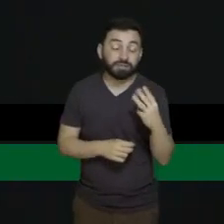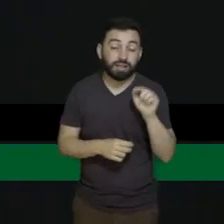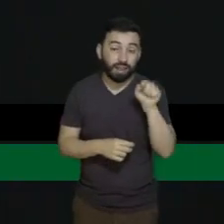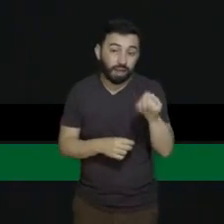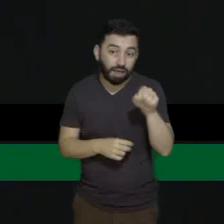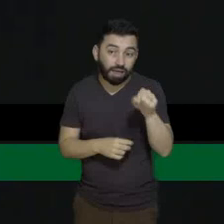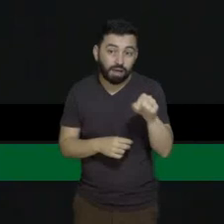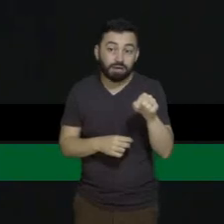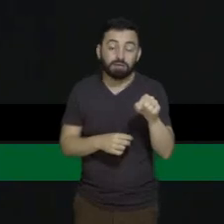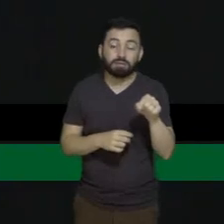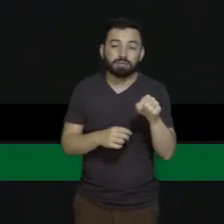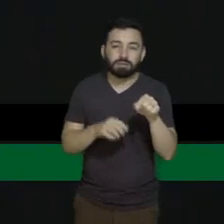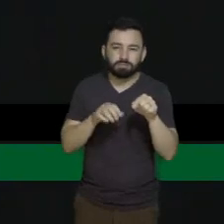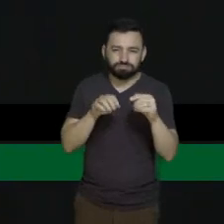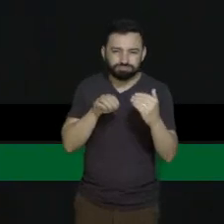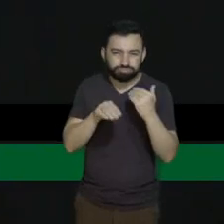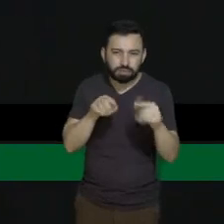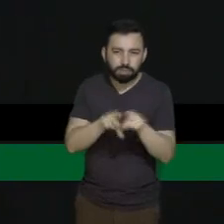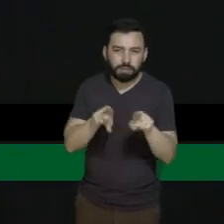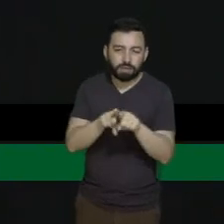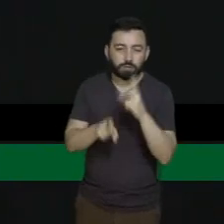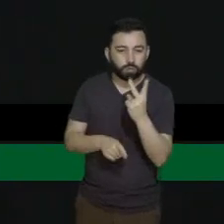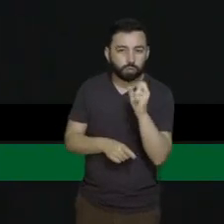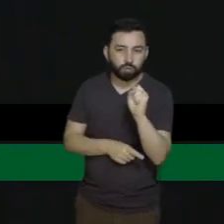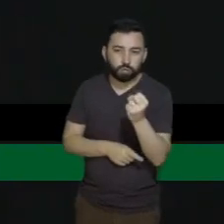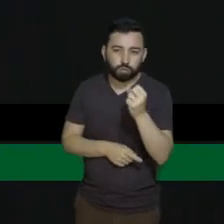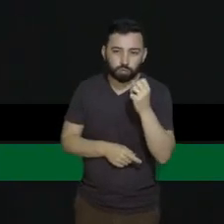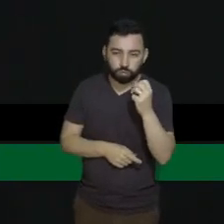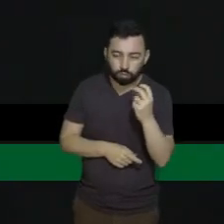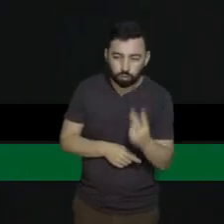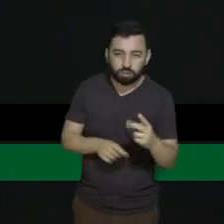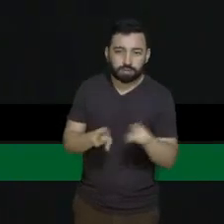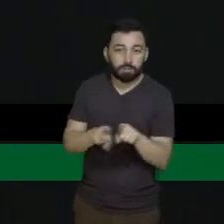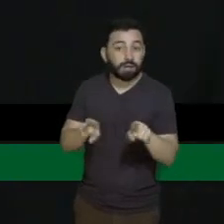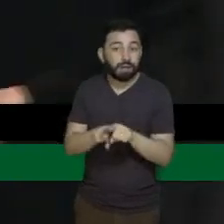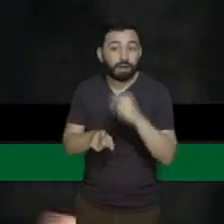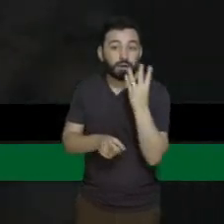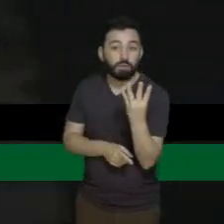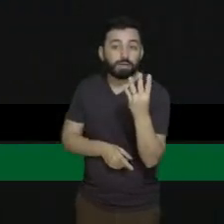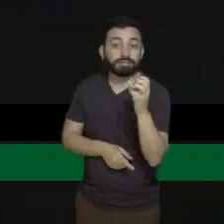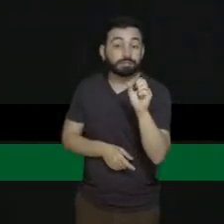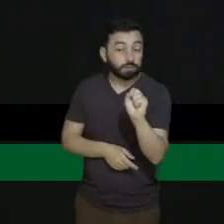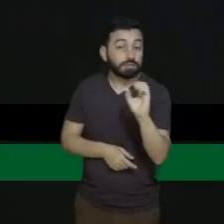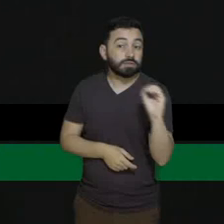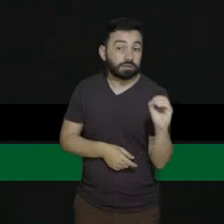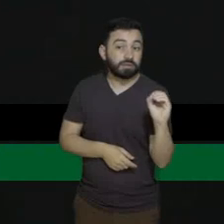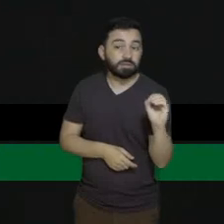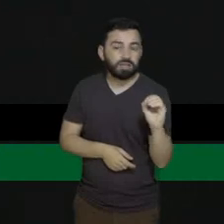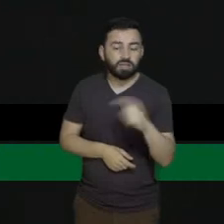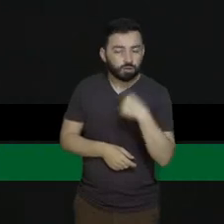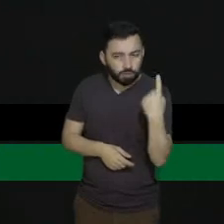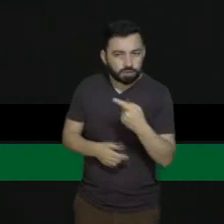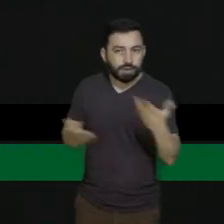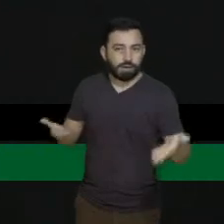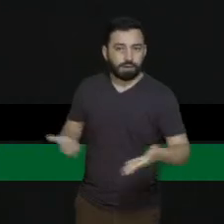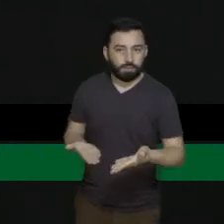pela 282, o grito pela 480, que nós agora